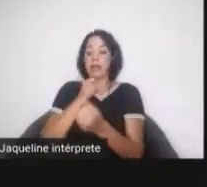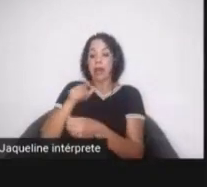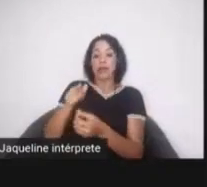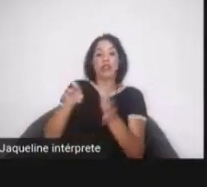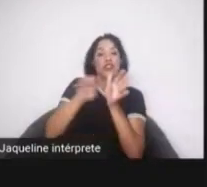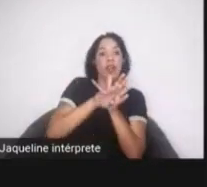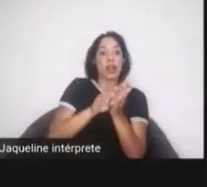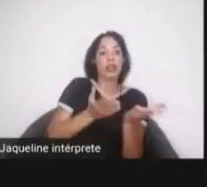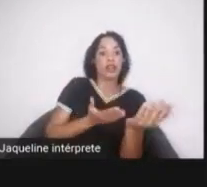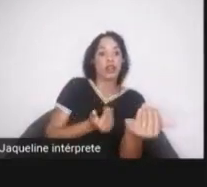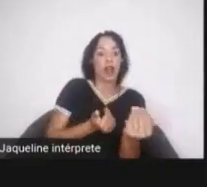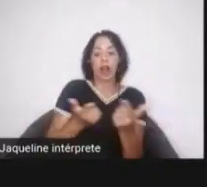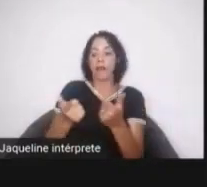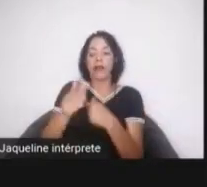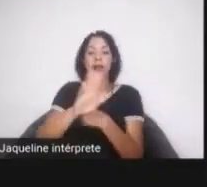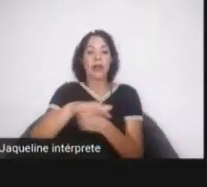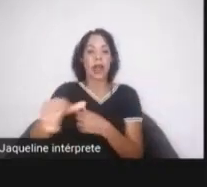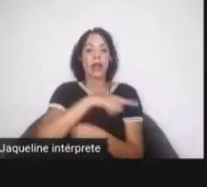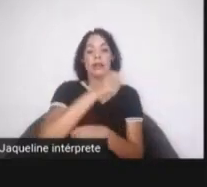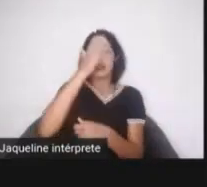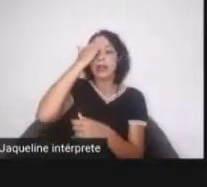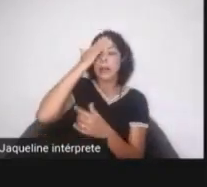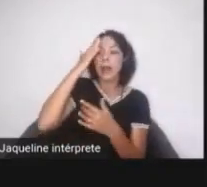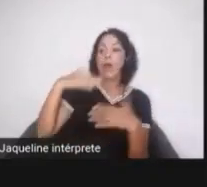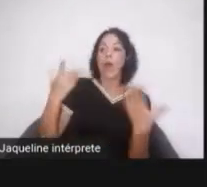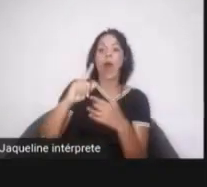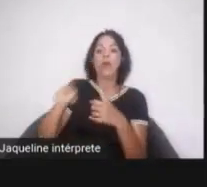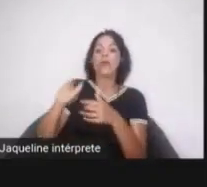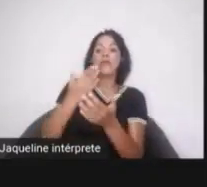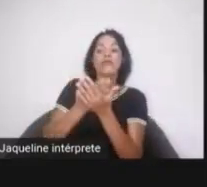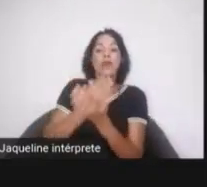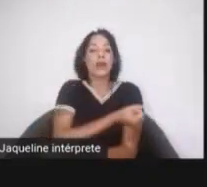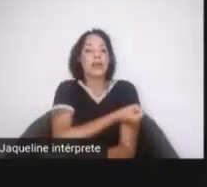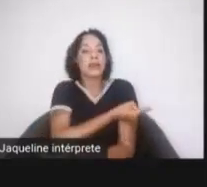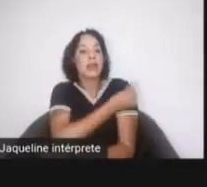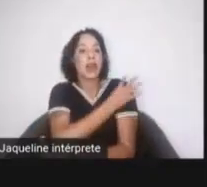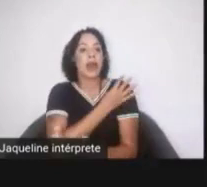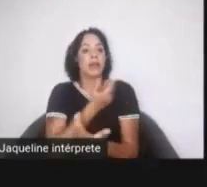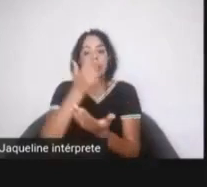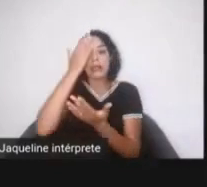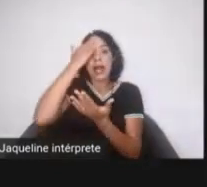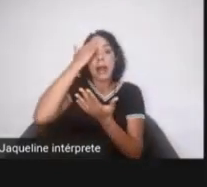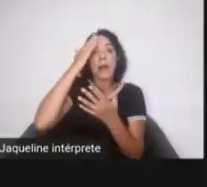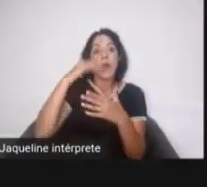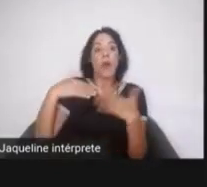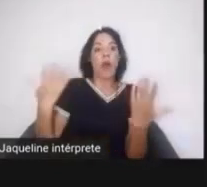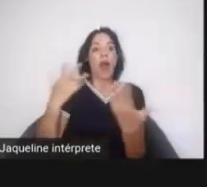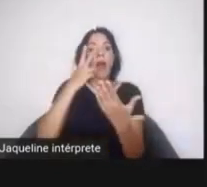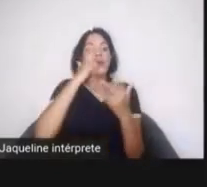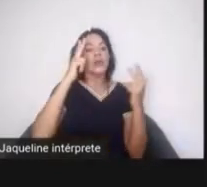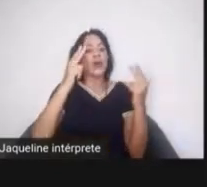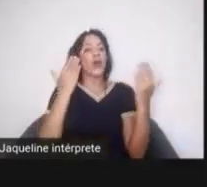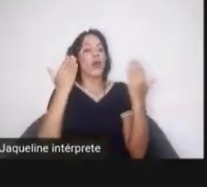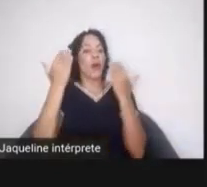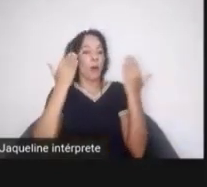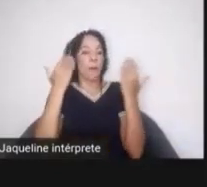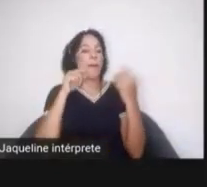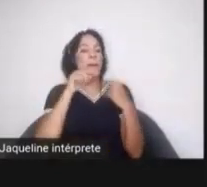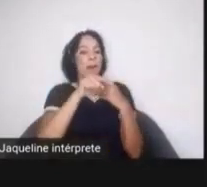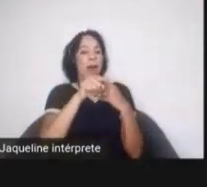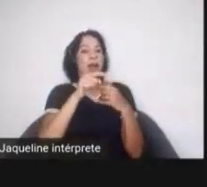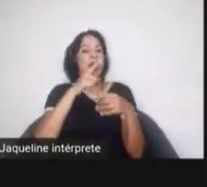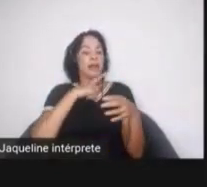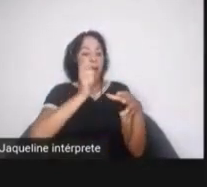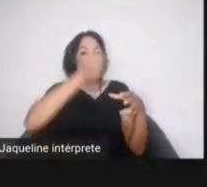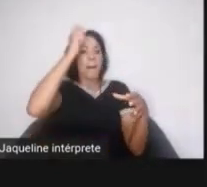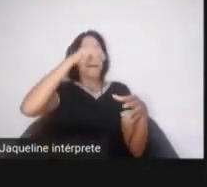primeira abordagem, qual é a escolaridade. Então, ele tem que ter, assim como o mágico, né, com as suas diversas coisas